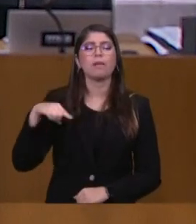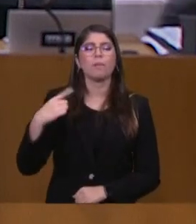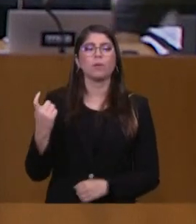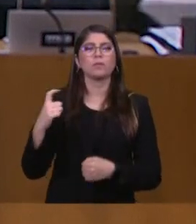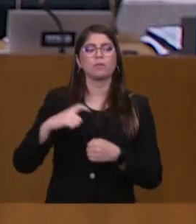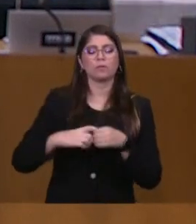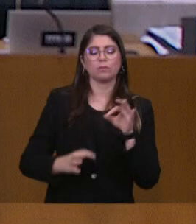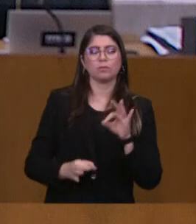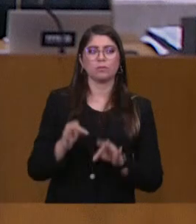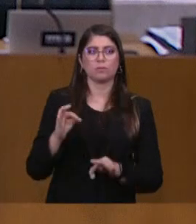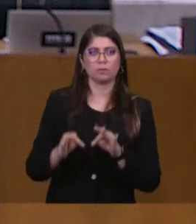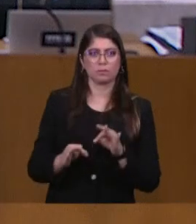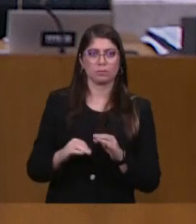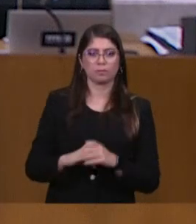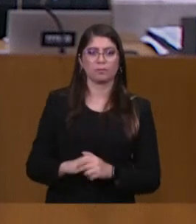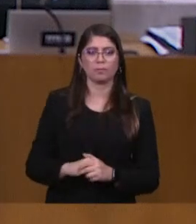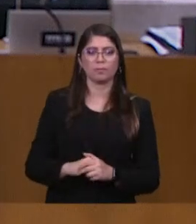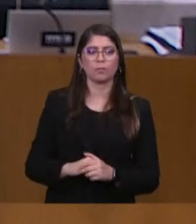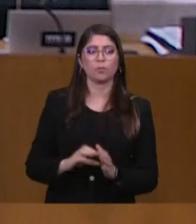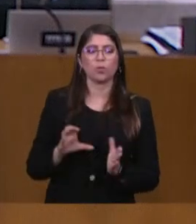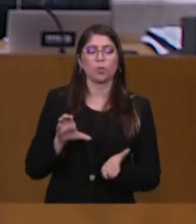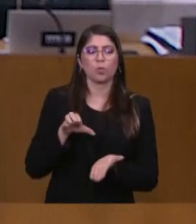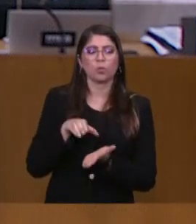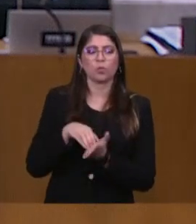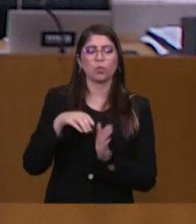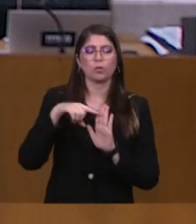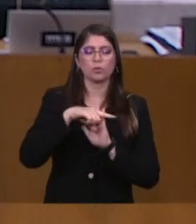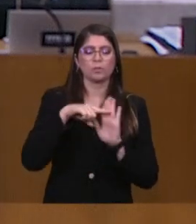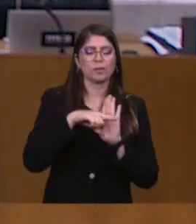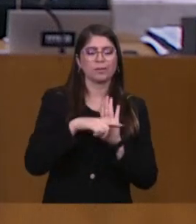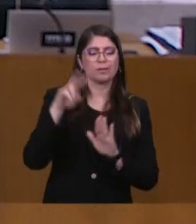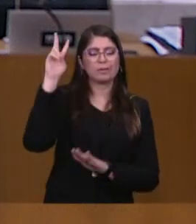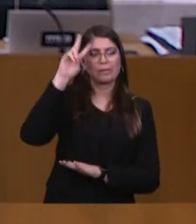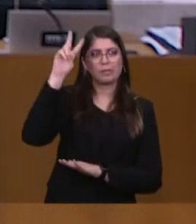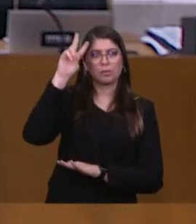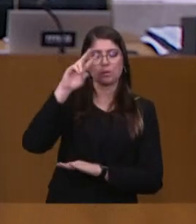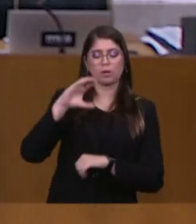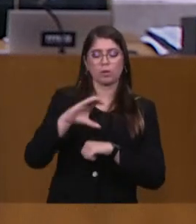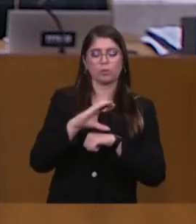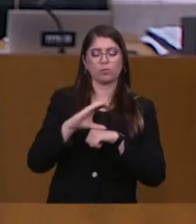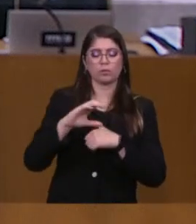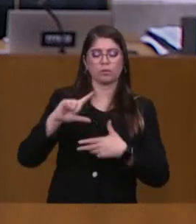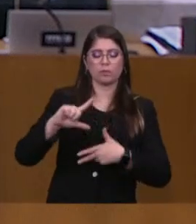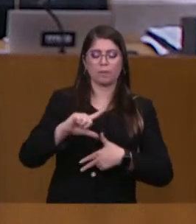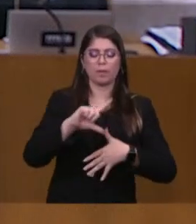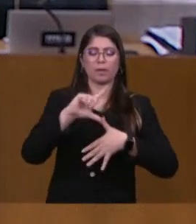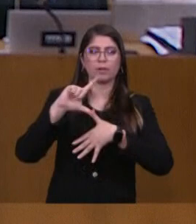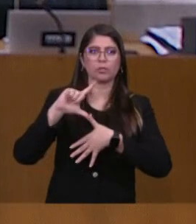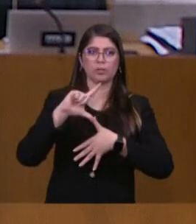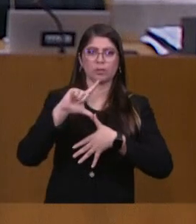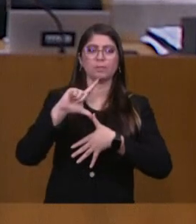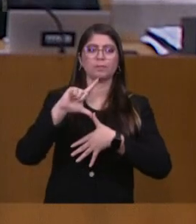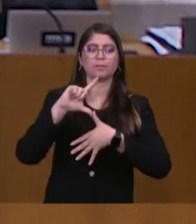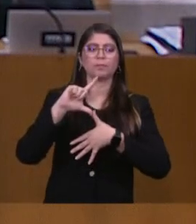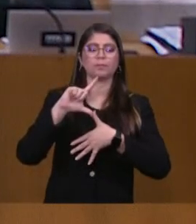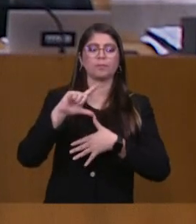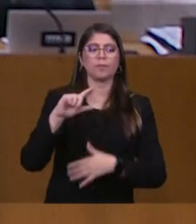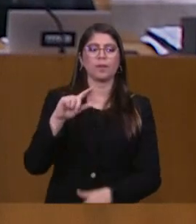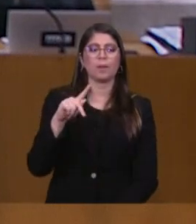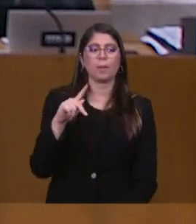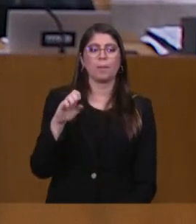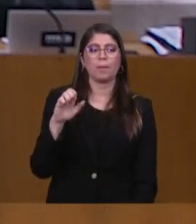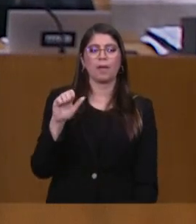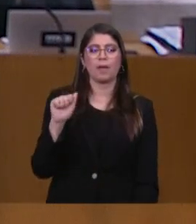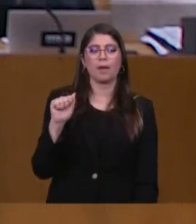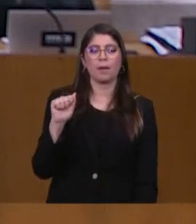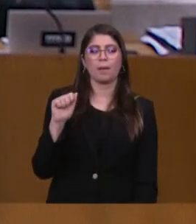Clínica de Direitos Humanos e Núcleo de Pesquisa em História e Constitucionalismo da América Latina, PEABIRU, ambos